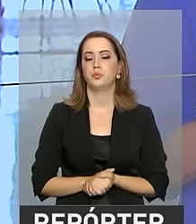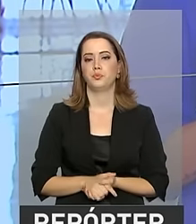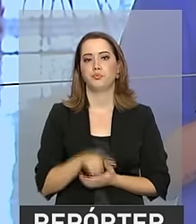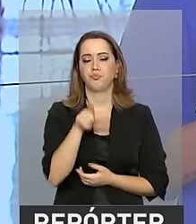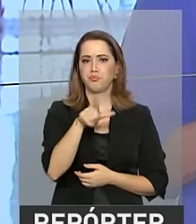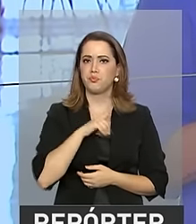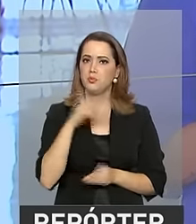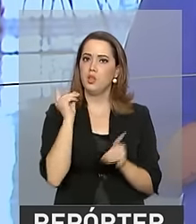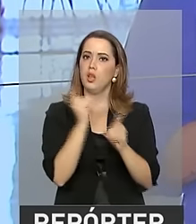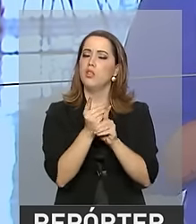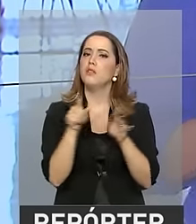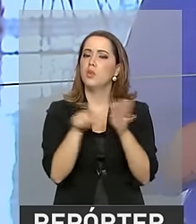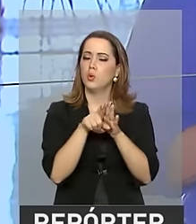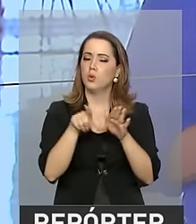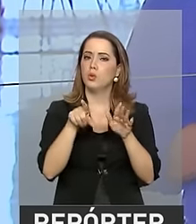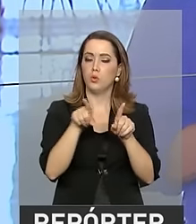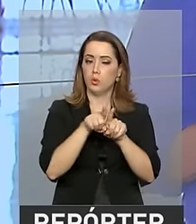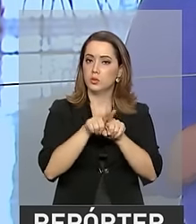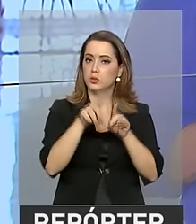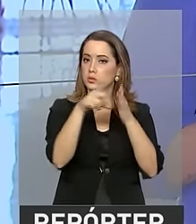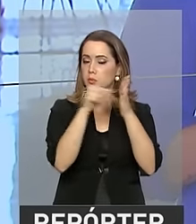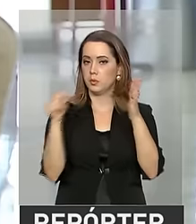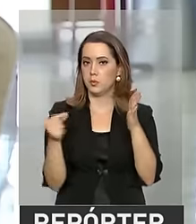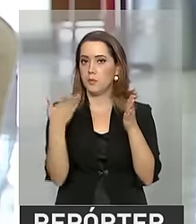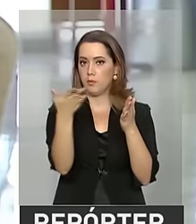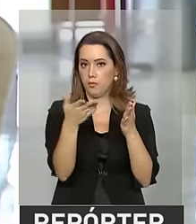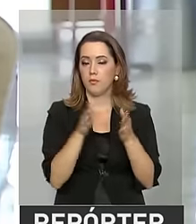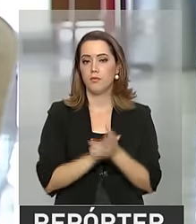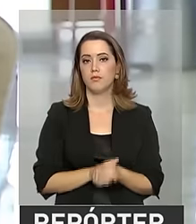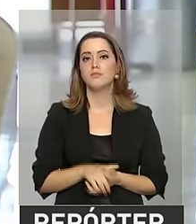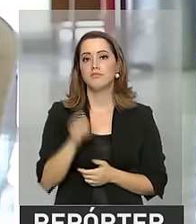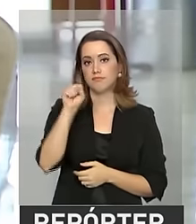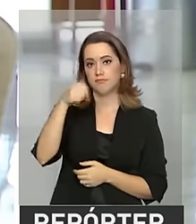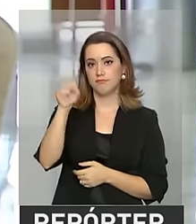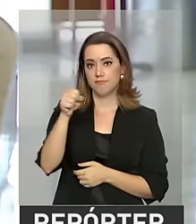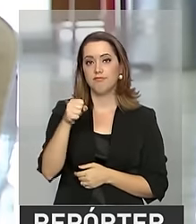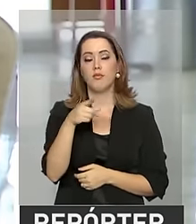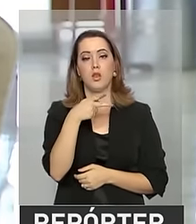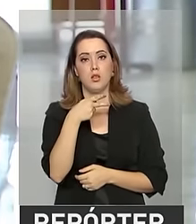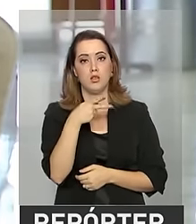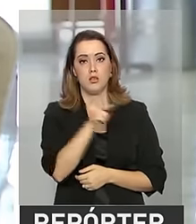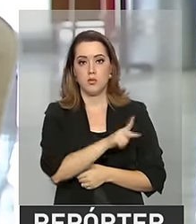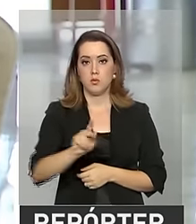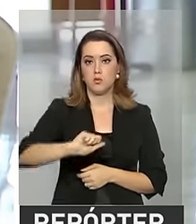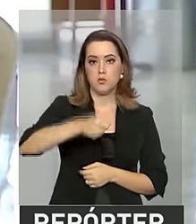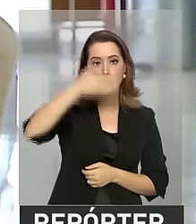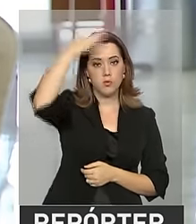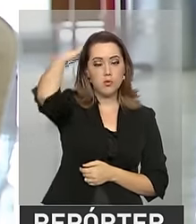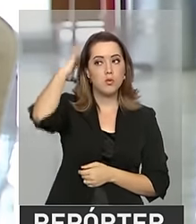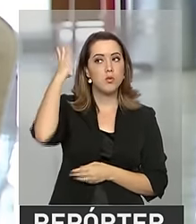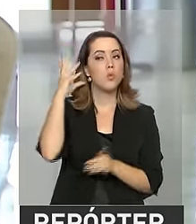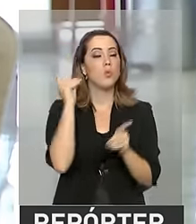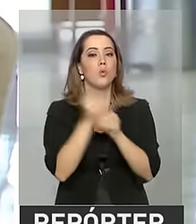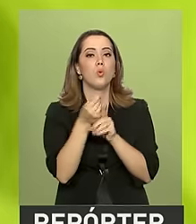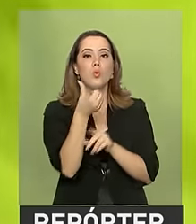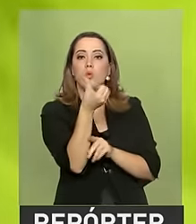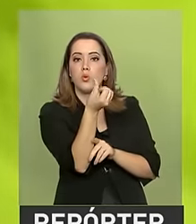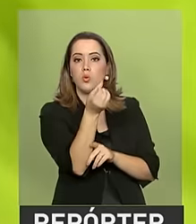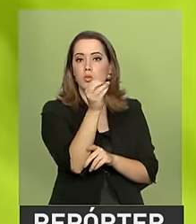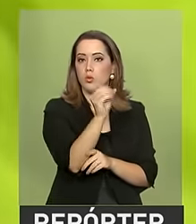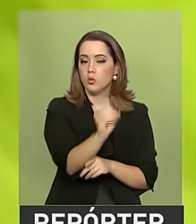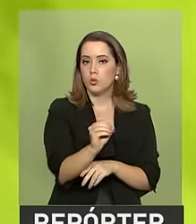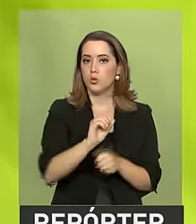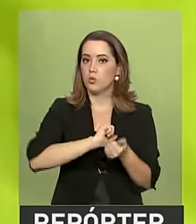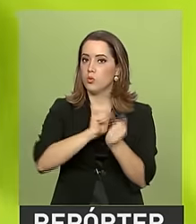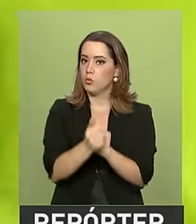clan alto com o presidente não é isso é isso mesmo agora a pouco o presidente em exercício Michel Temer recebeu cerca de 60 atletas brasileiros